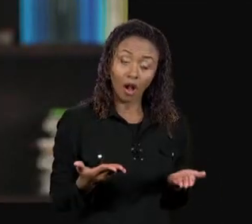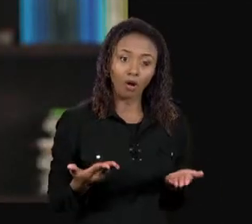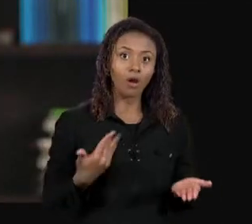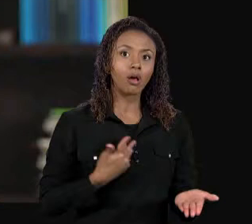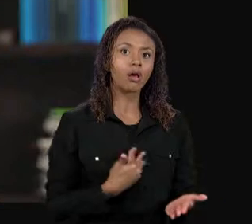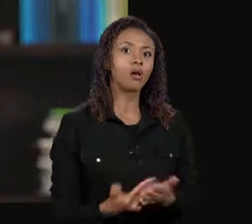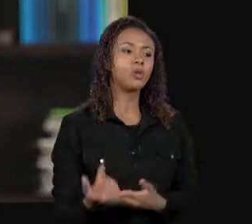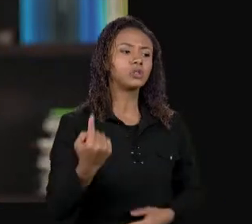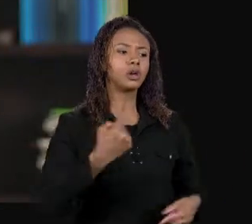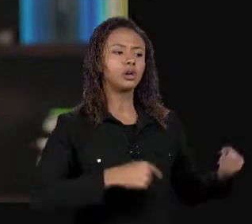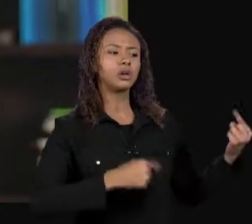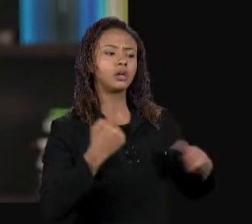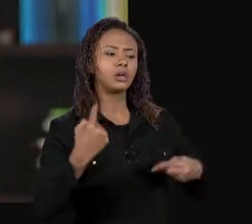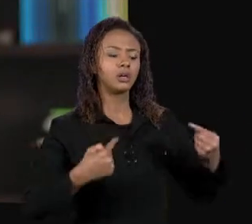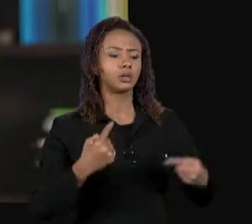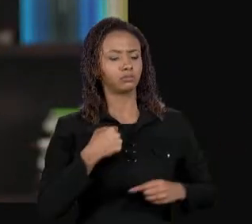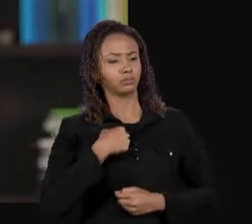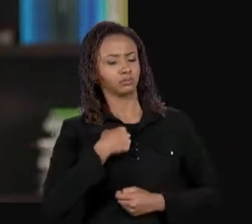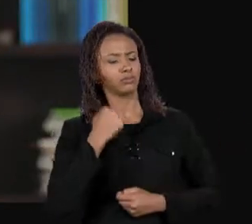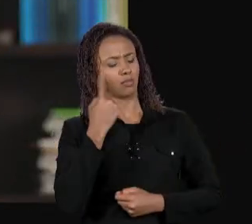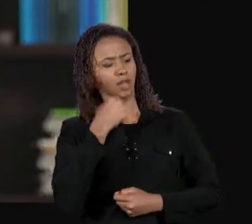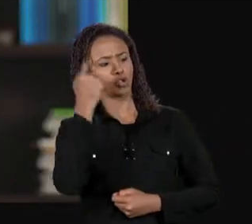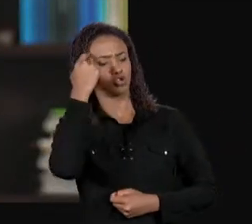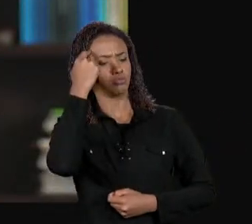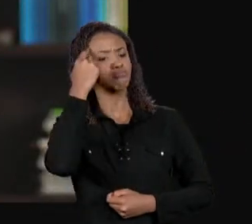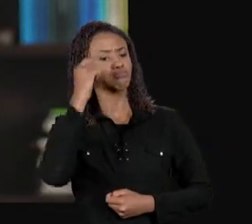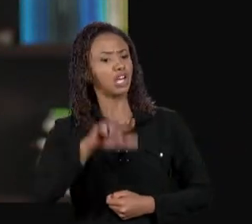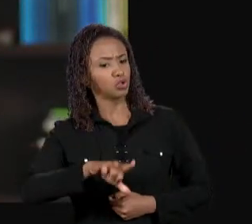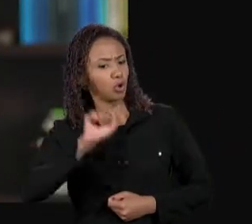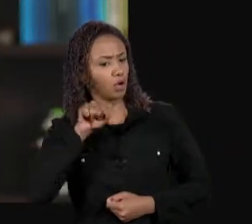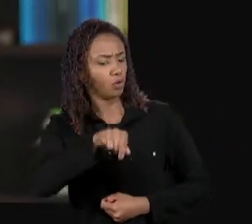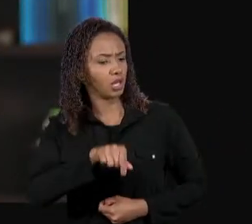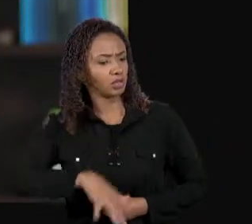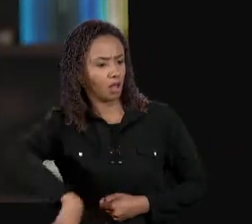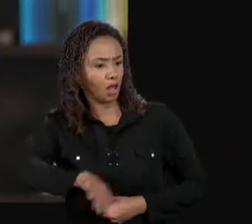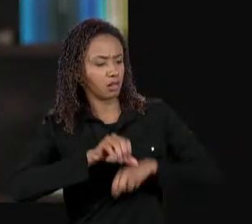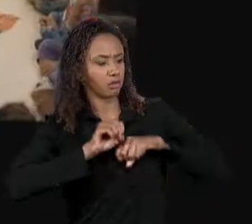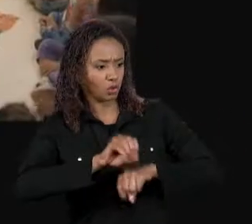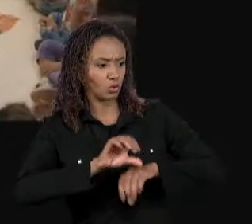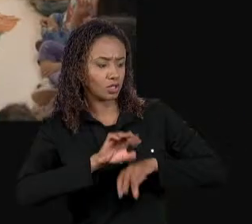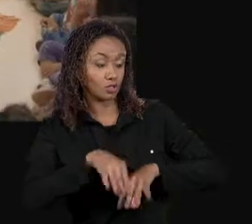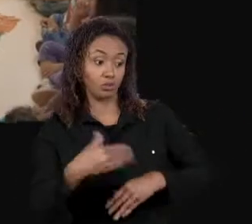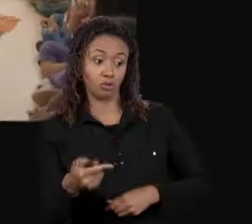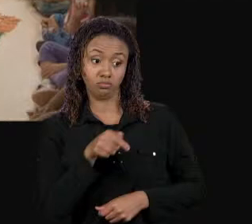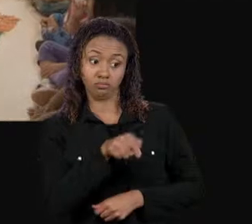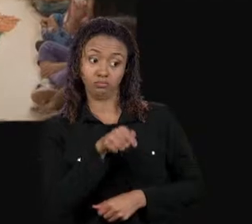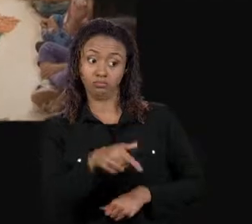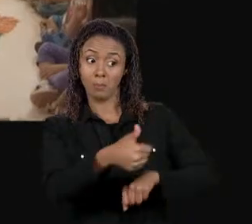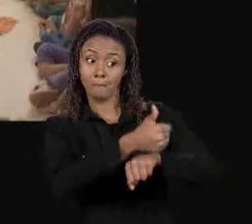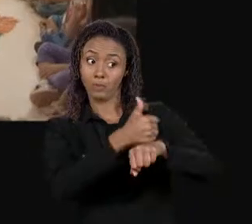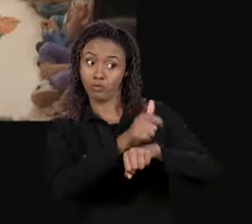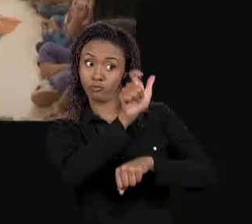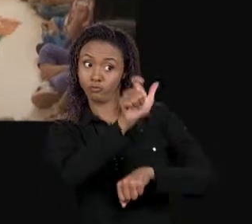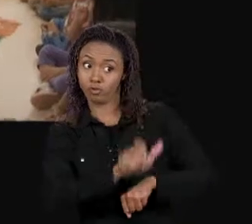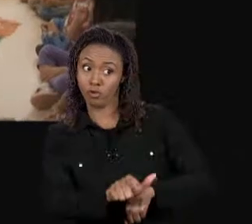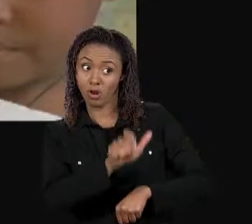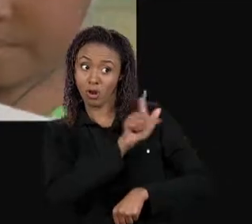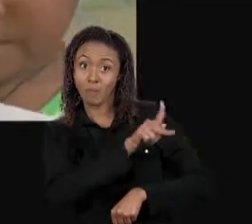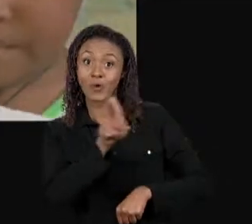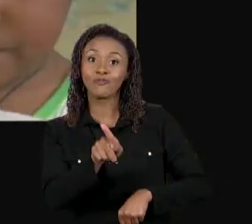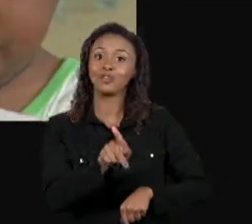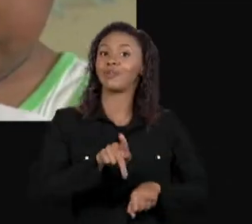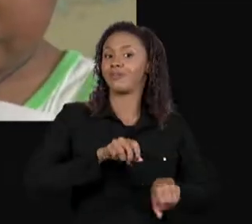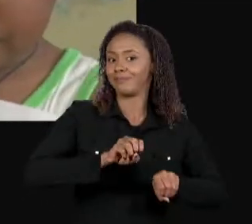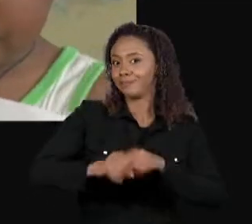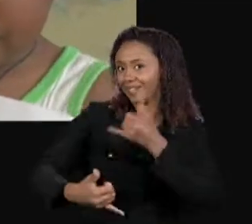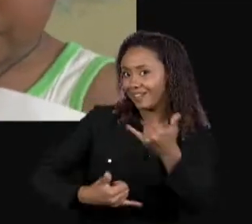nós fizermos essa opção para estar na educação, né? Esse profissional é esse professor brincante, né?